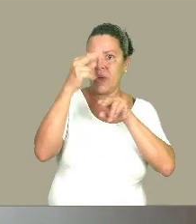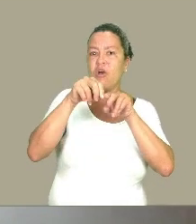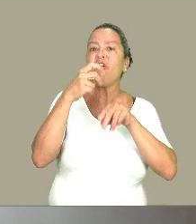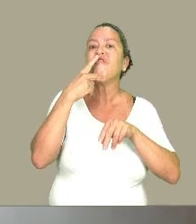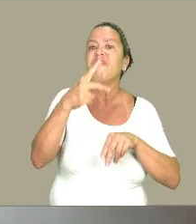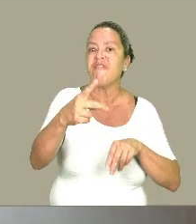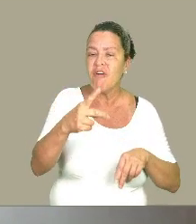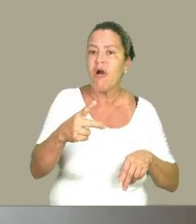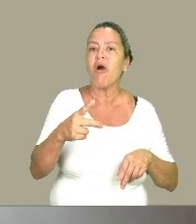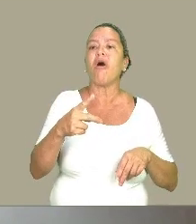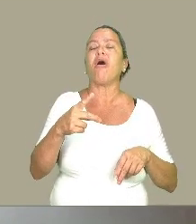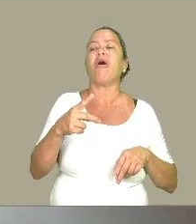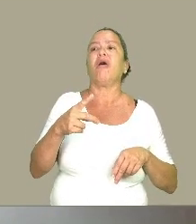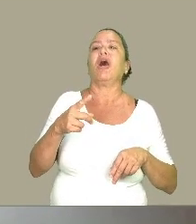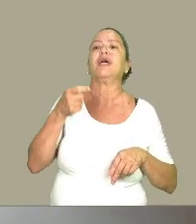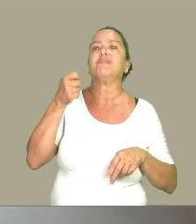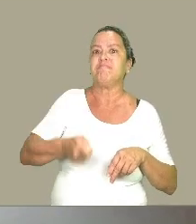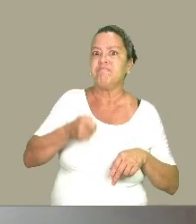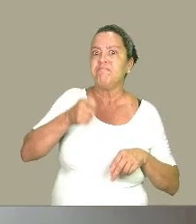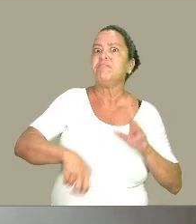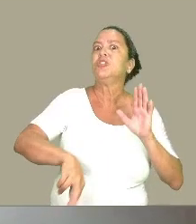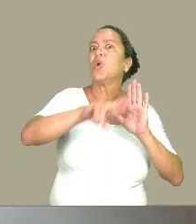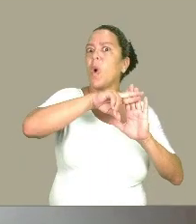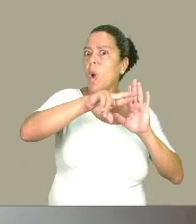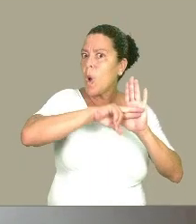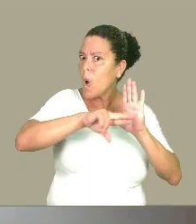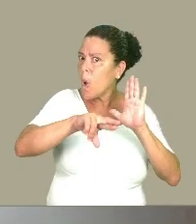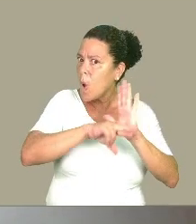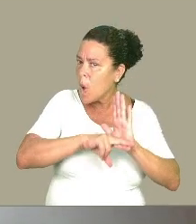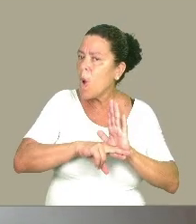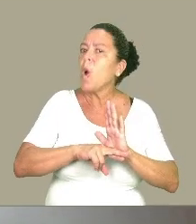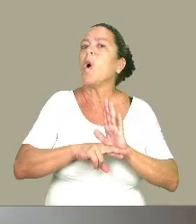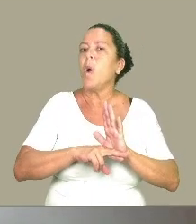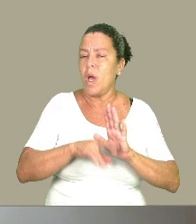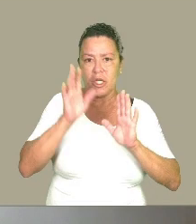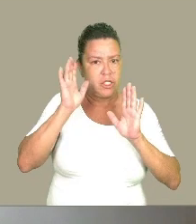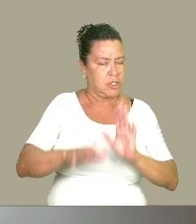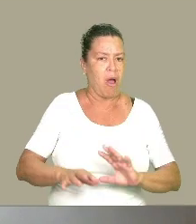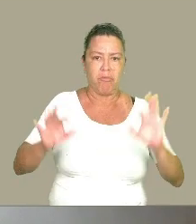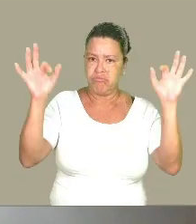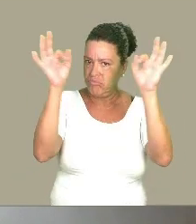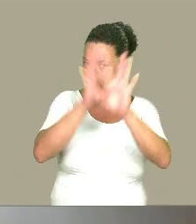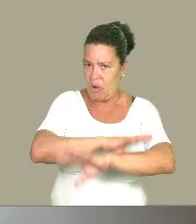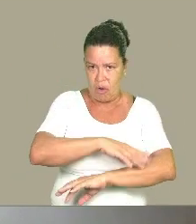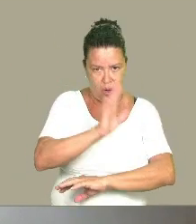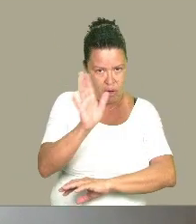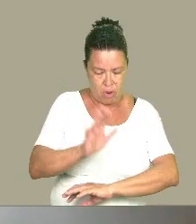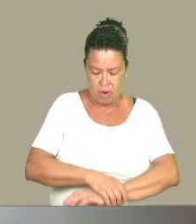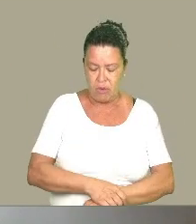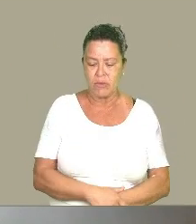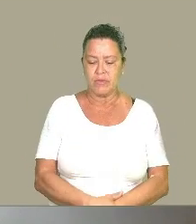de compulsória, com regras e com questões que já serão definidas.